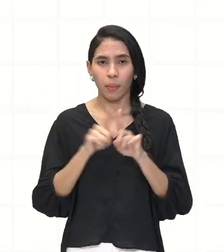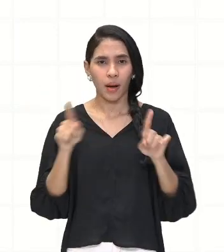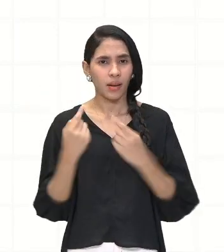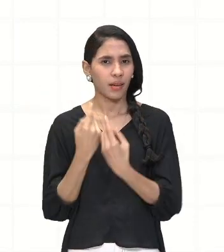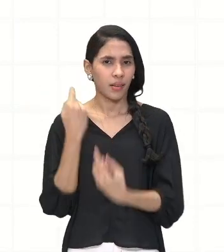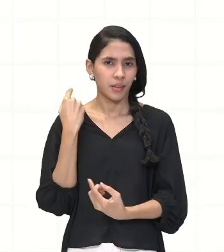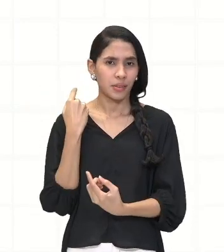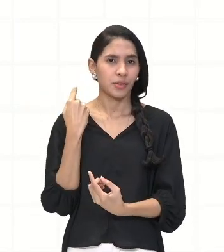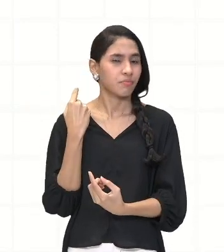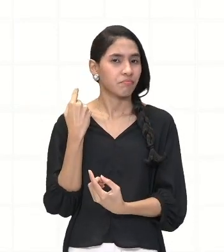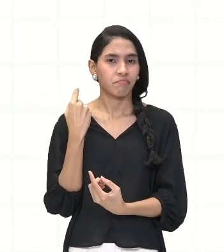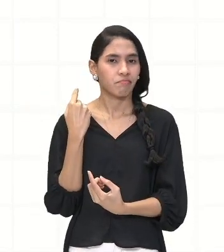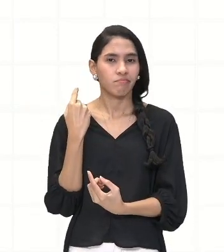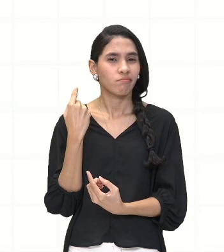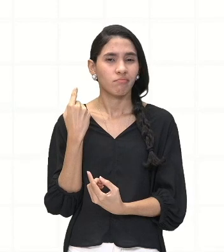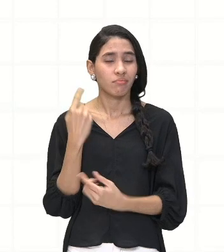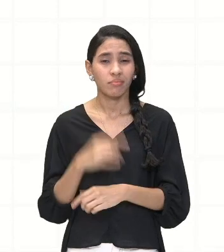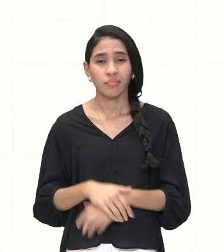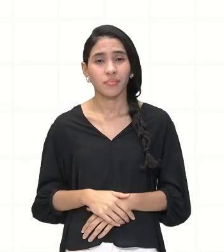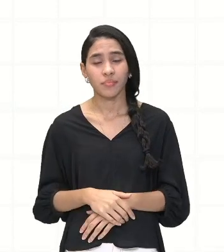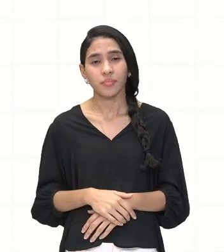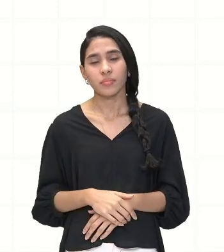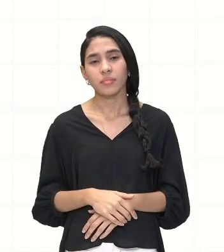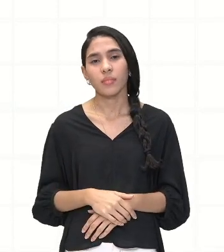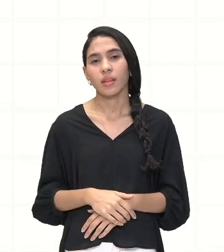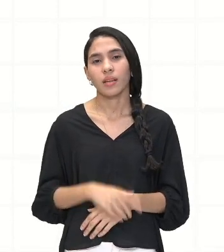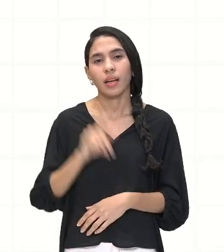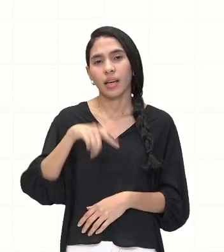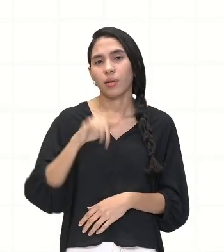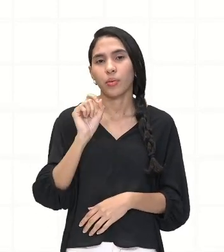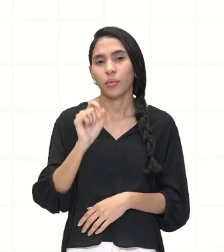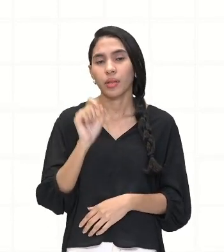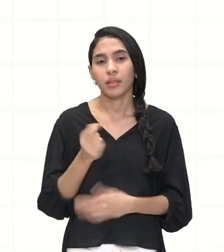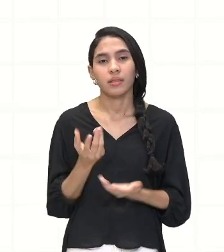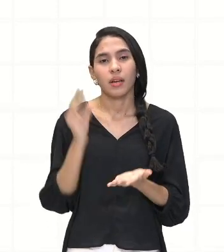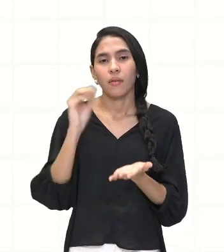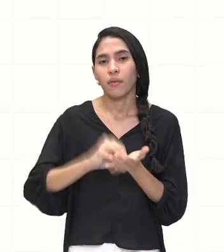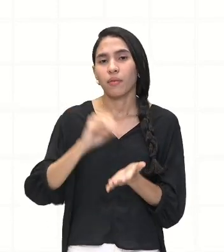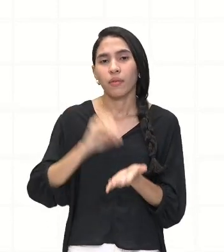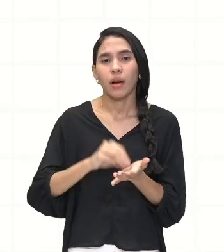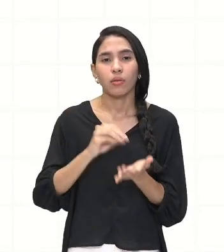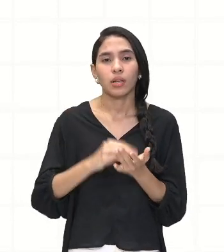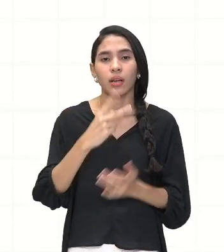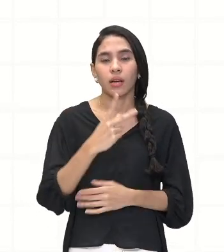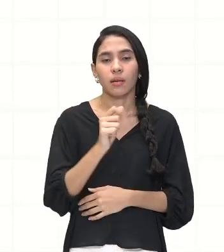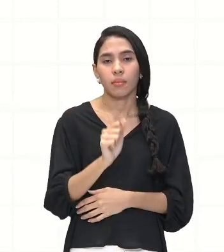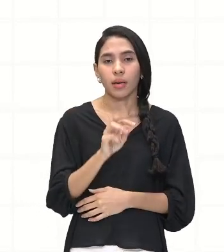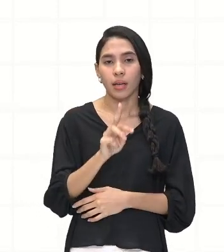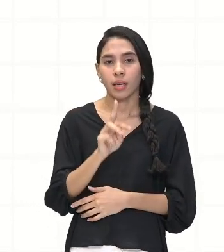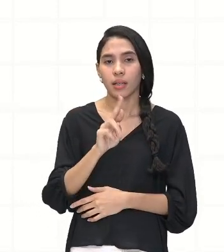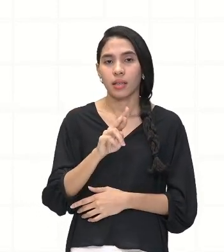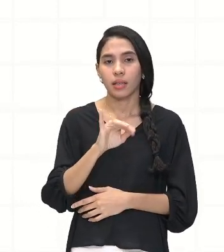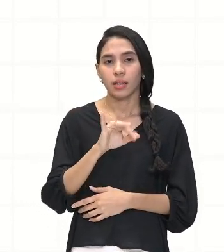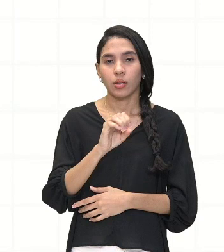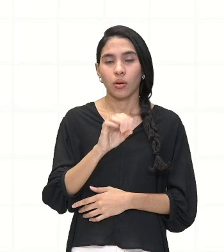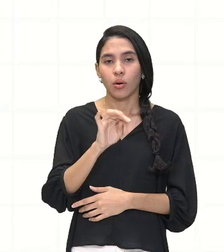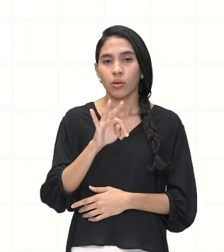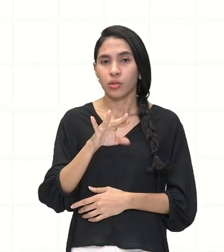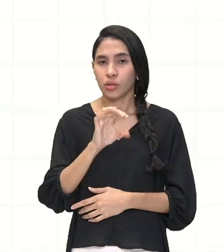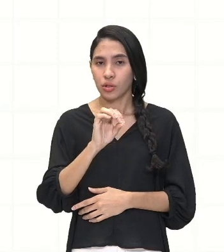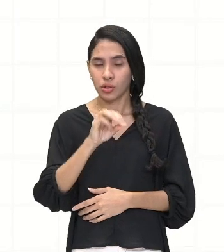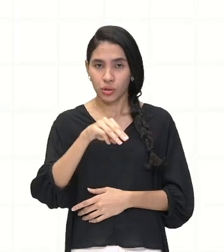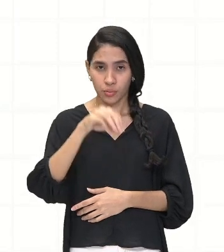período, era considerado uma falta de patriotismo você falar outros